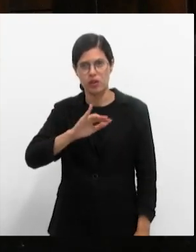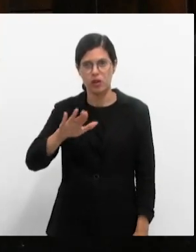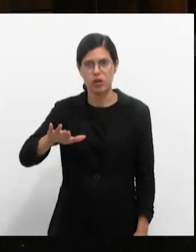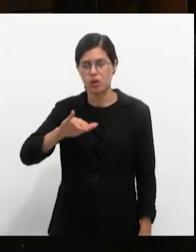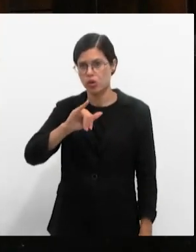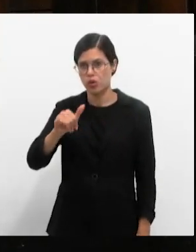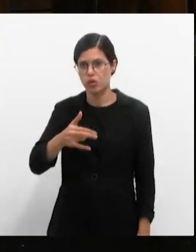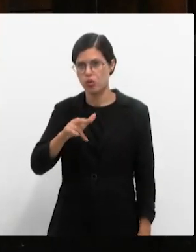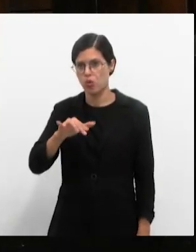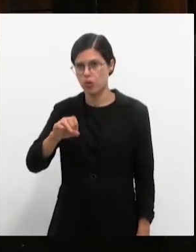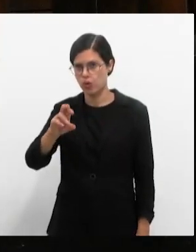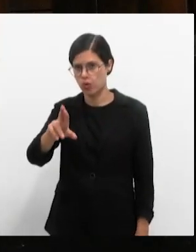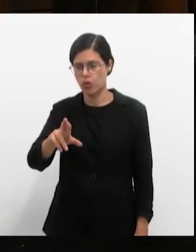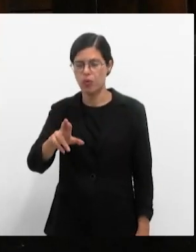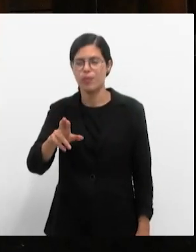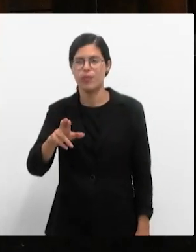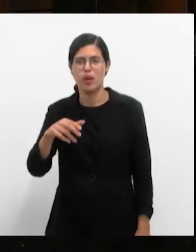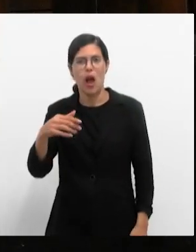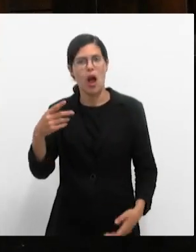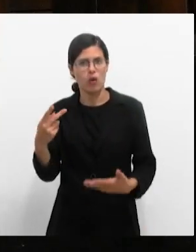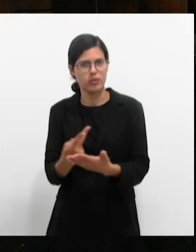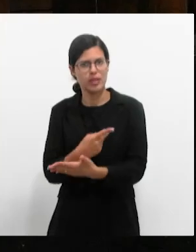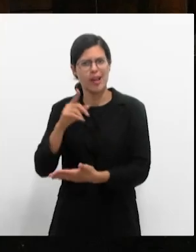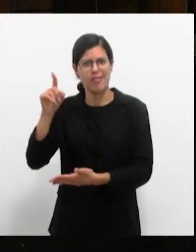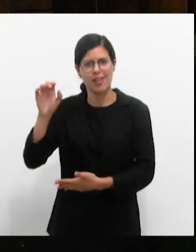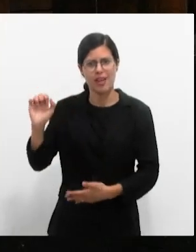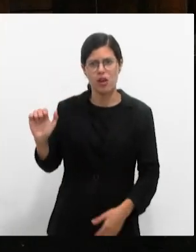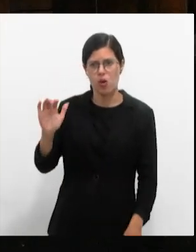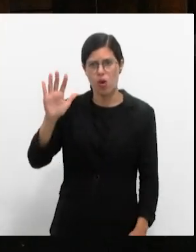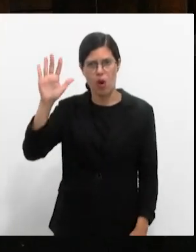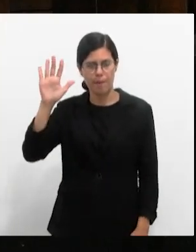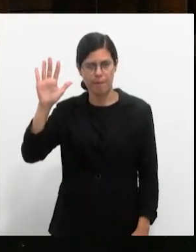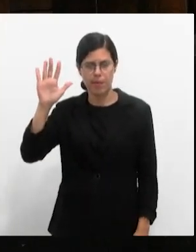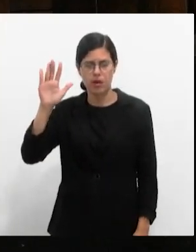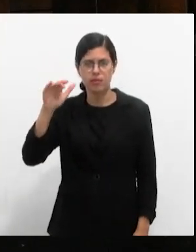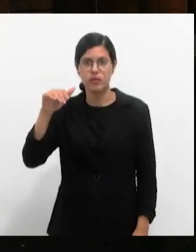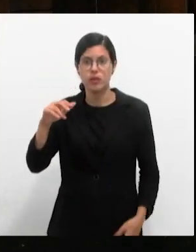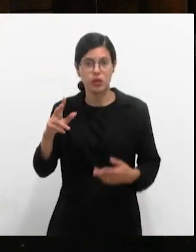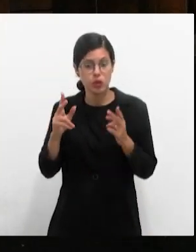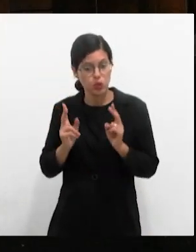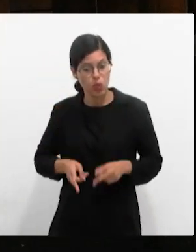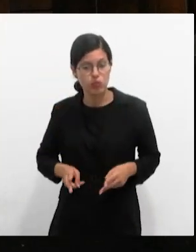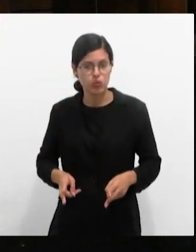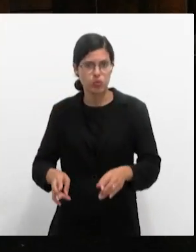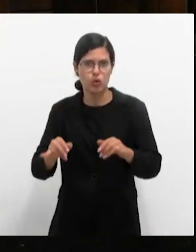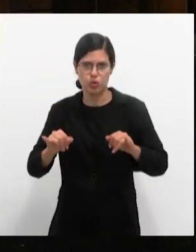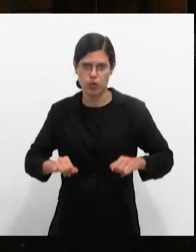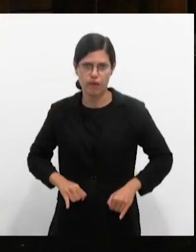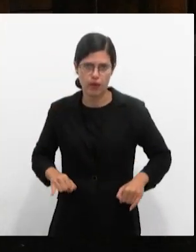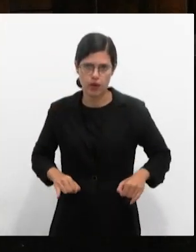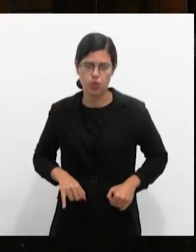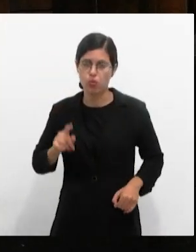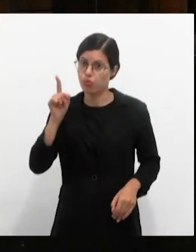vinha sofrendo na Europa. E vinha sofrendo, aliás, continua sofrendo na Europa.